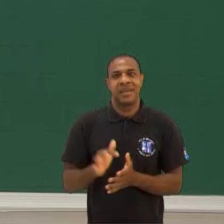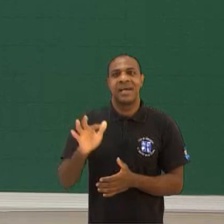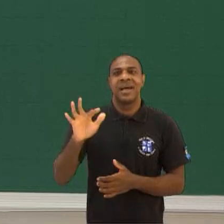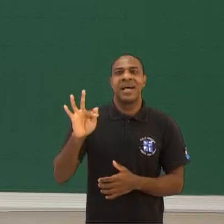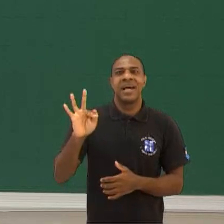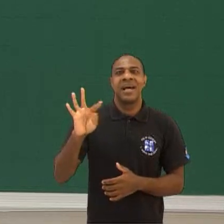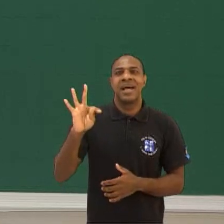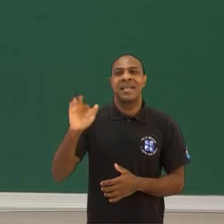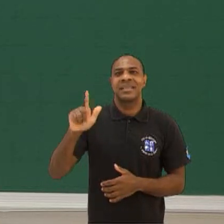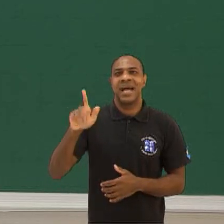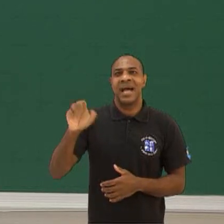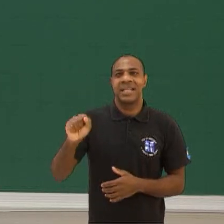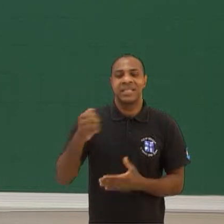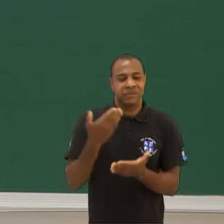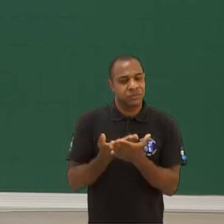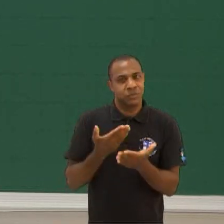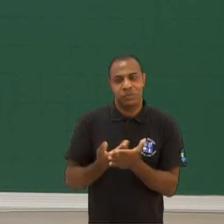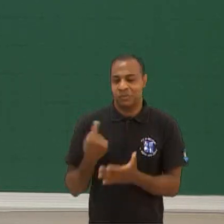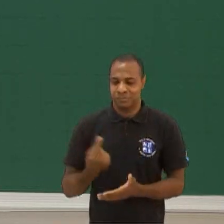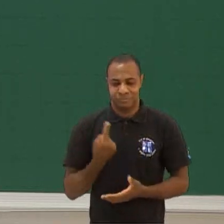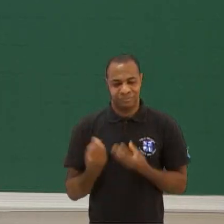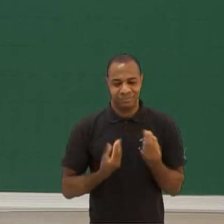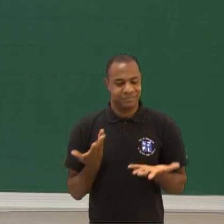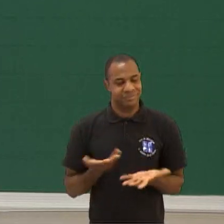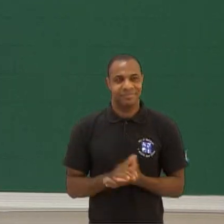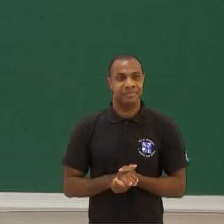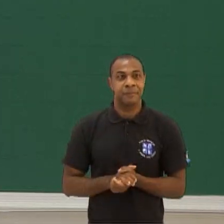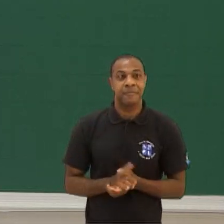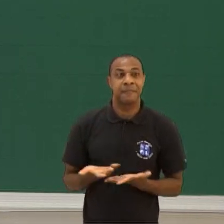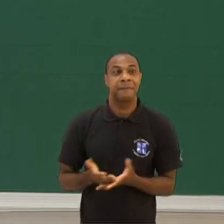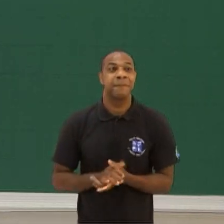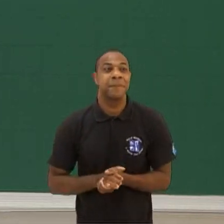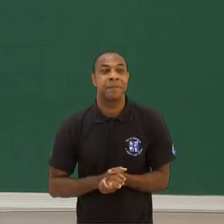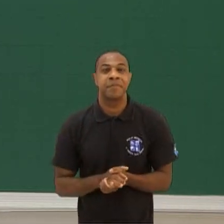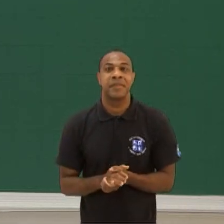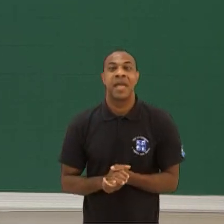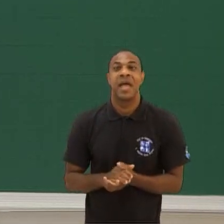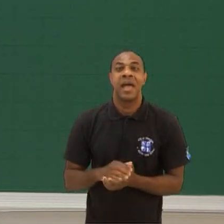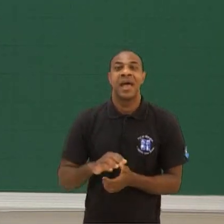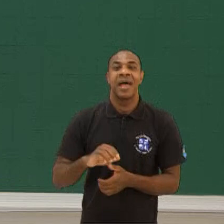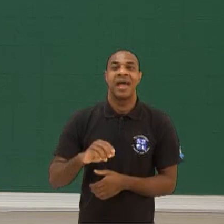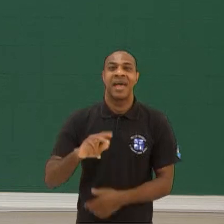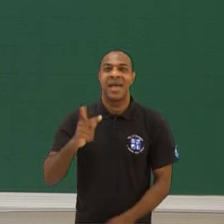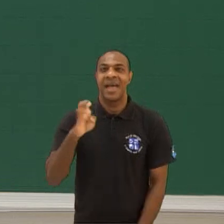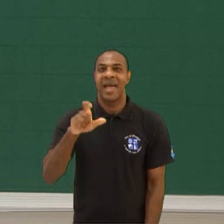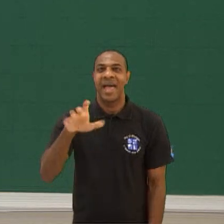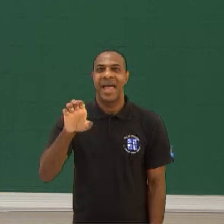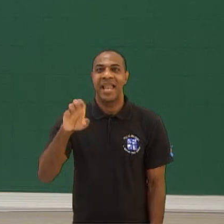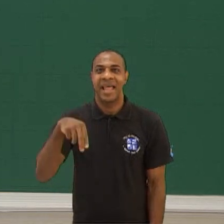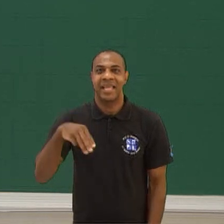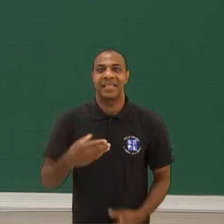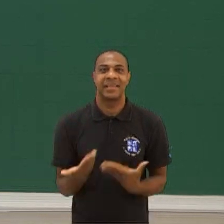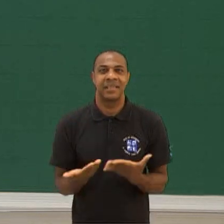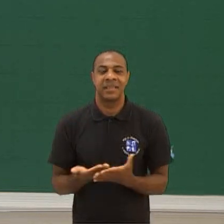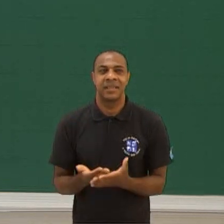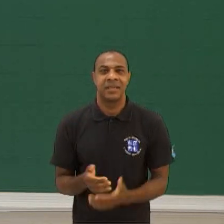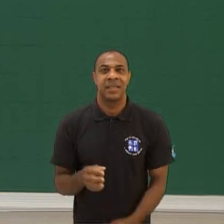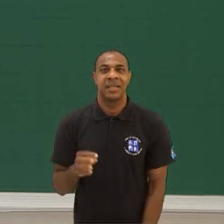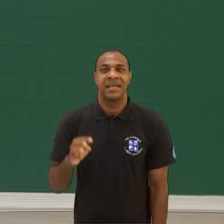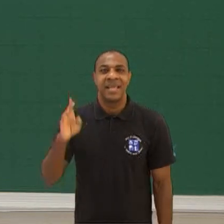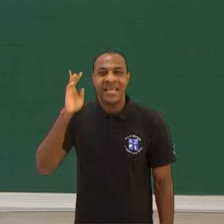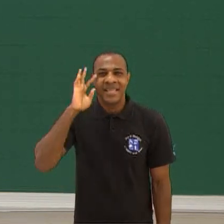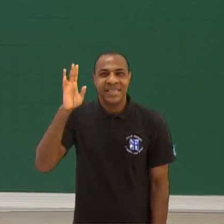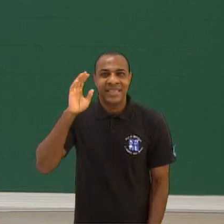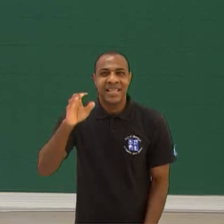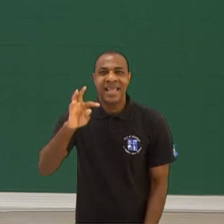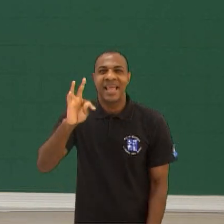ter certeza. E aqui mais um recadinho para da Ellen Heidemann Fontanella. Tales teve ajuda de alguém